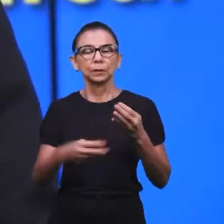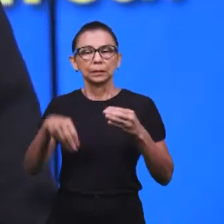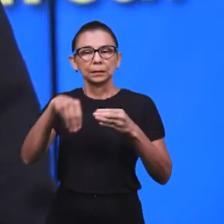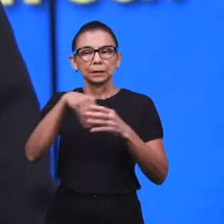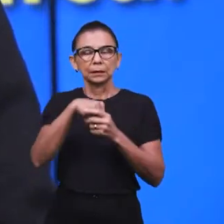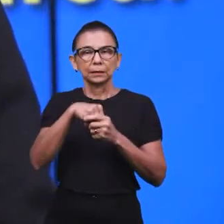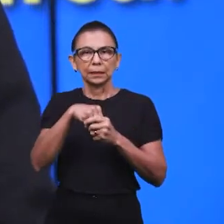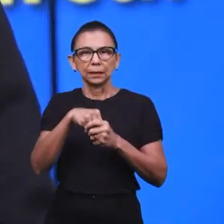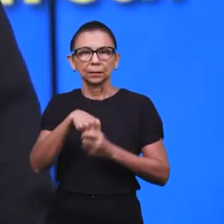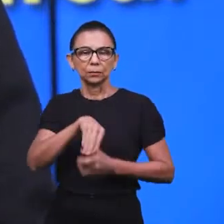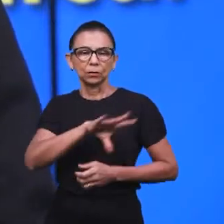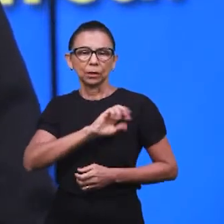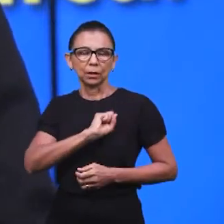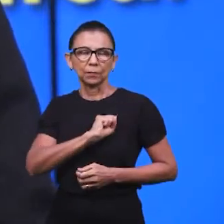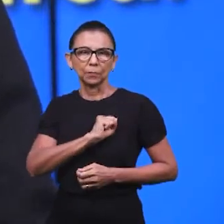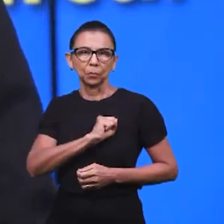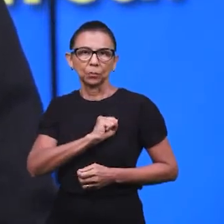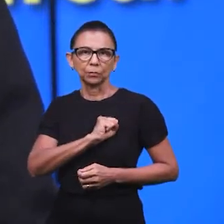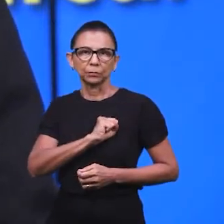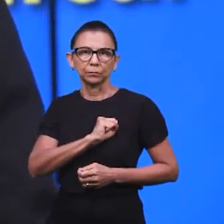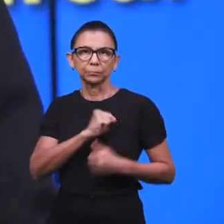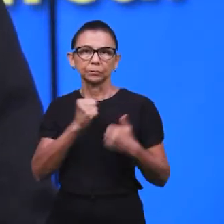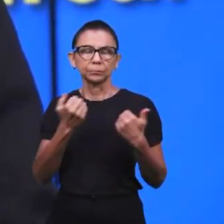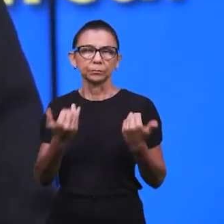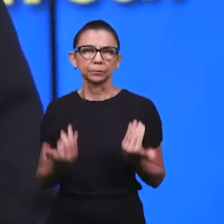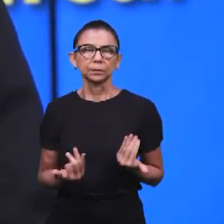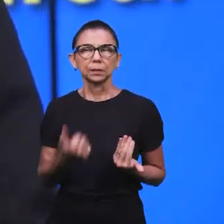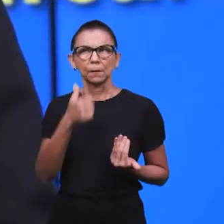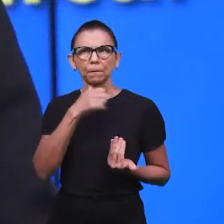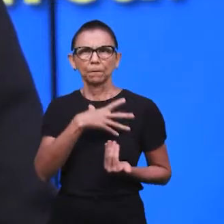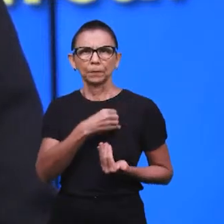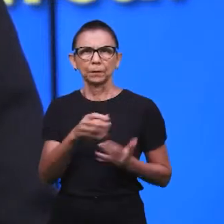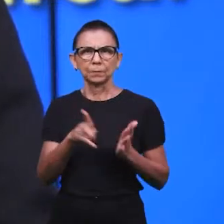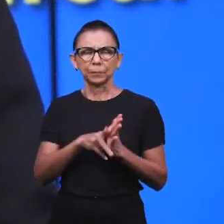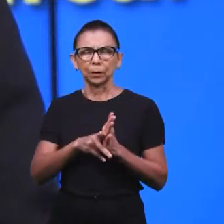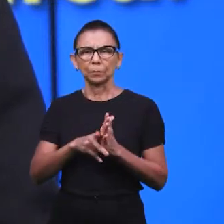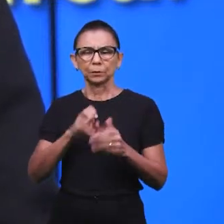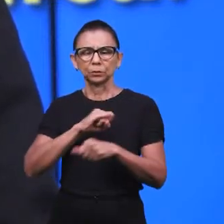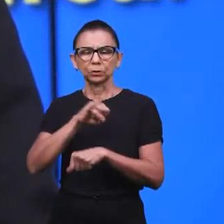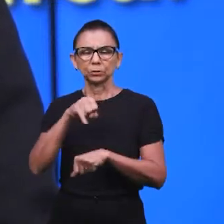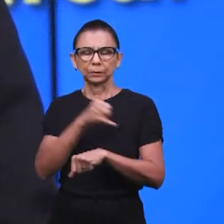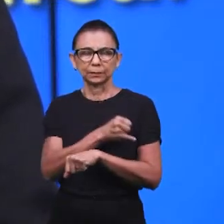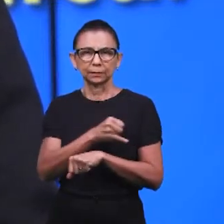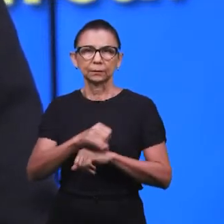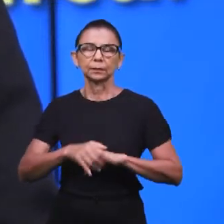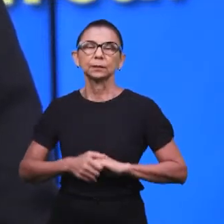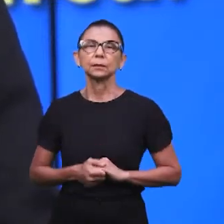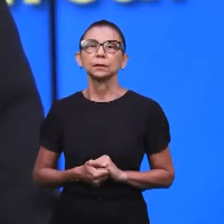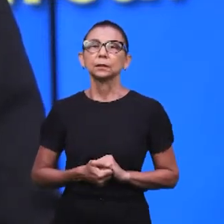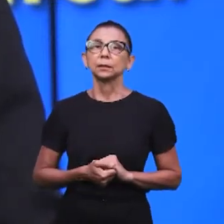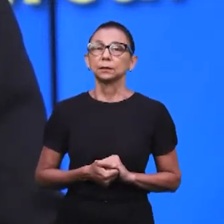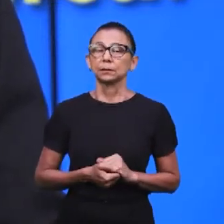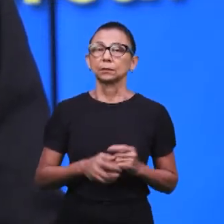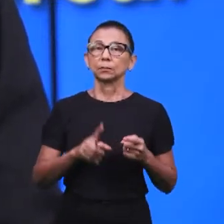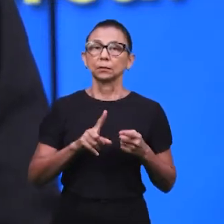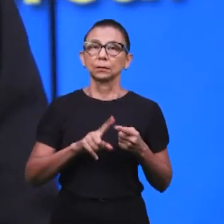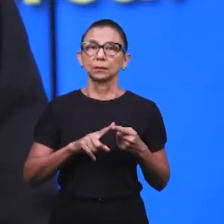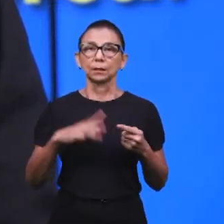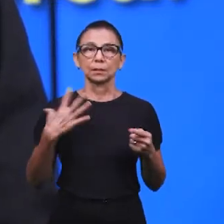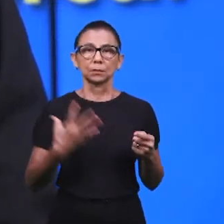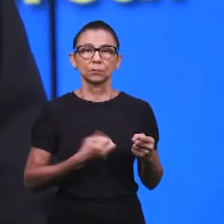interior revestido de amor pelas filhas de Jerusalém. Então essa expressão é uma expressão muito profunda, né? Porque ela fala